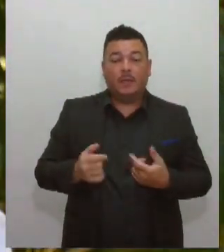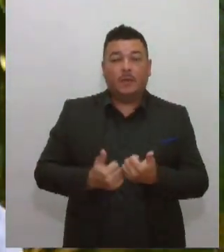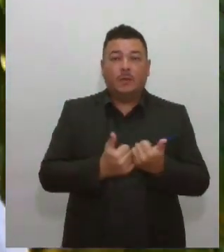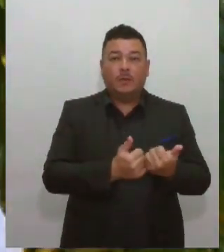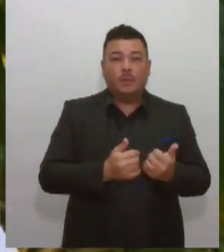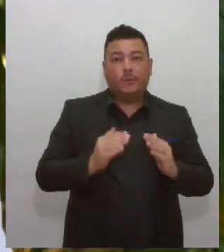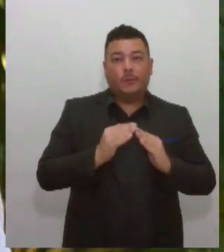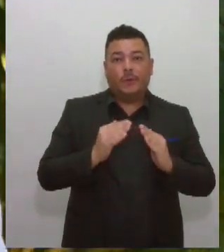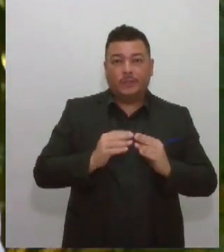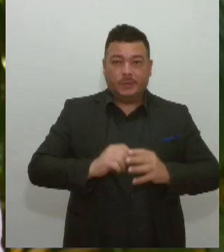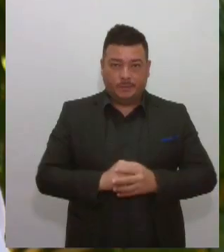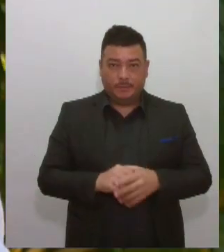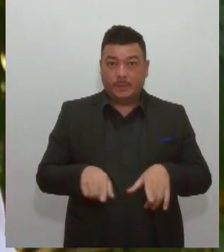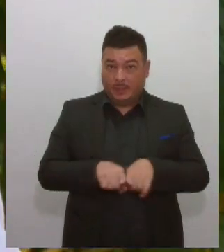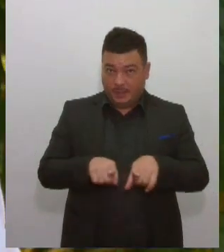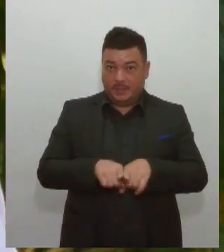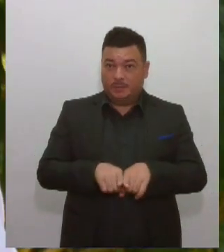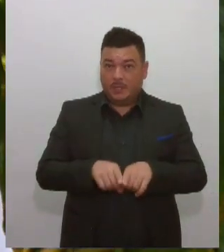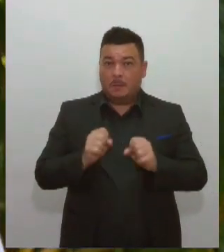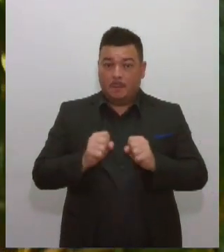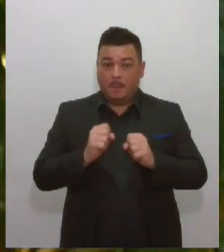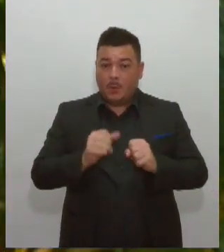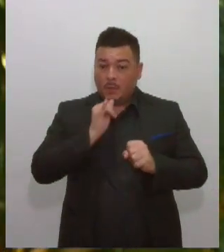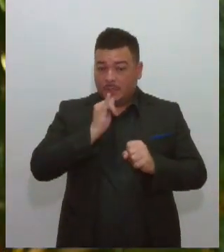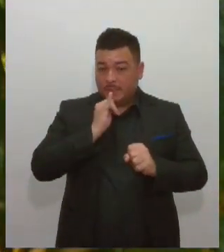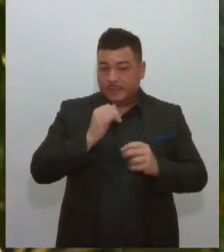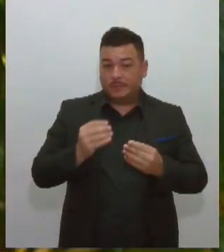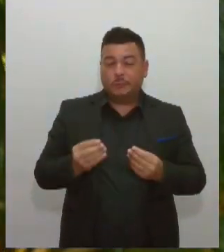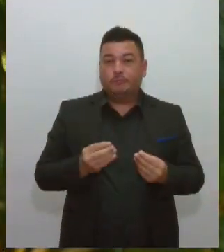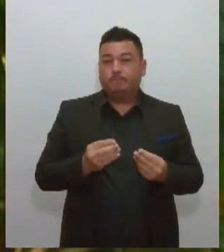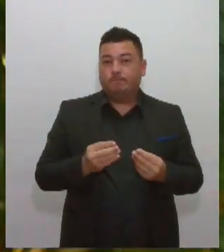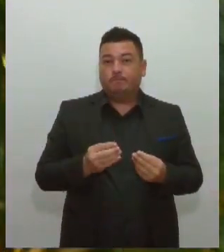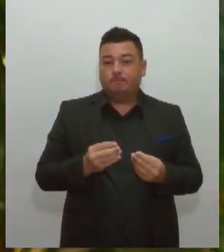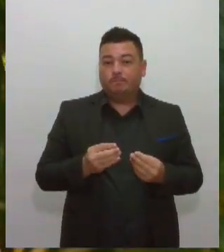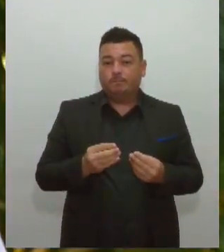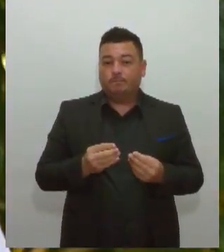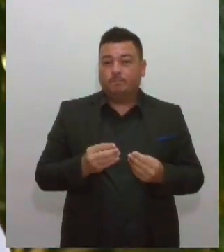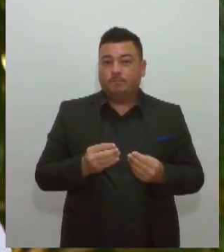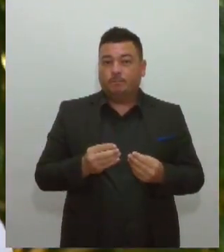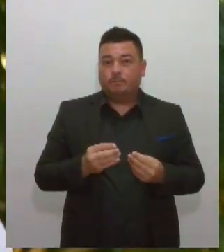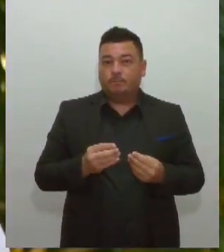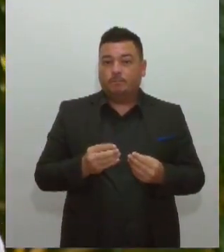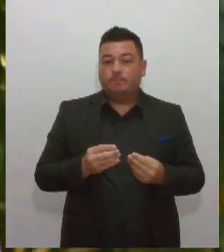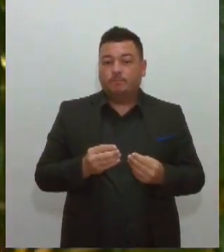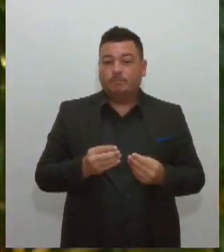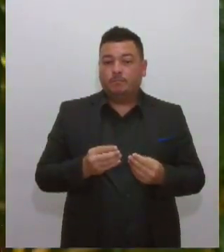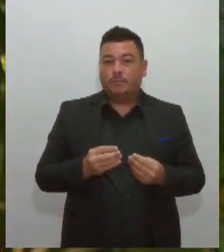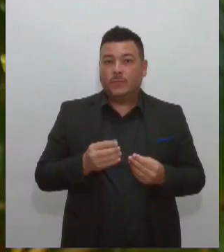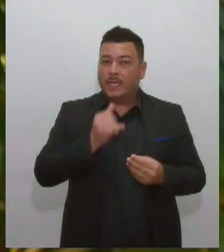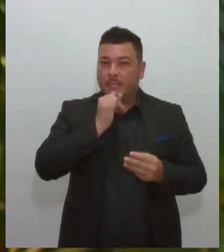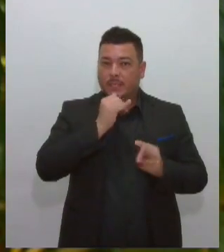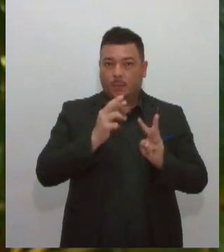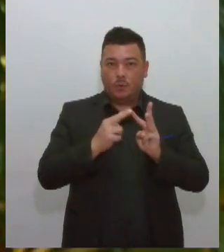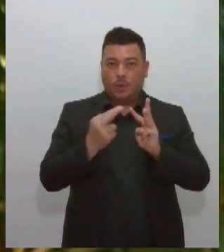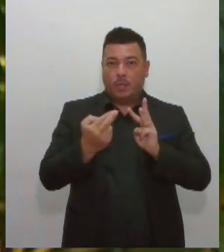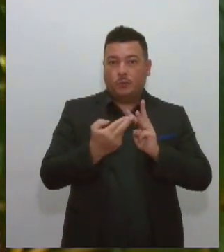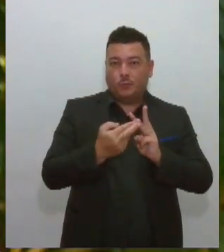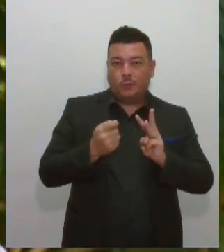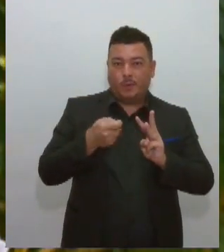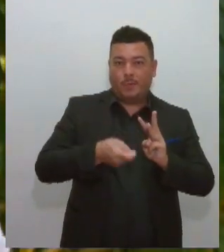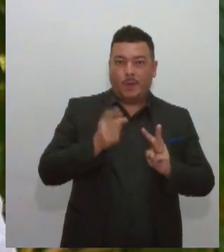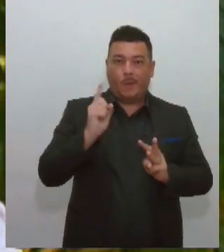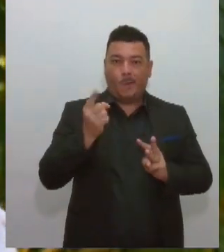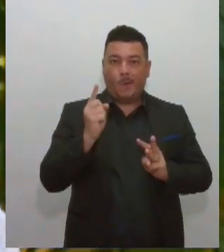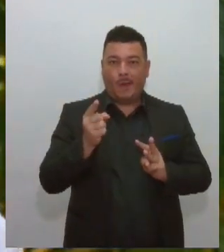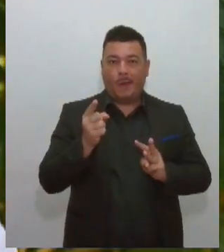também pode ser contemplada, às vezes, com isenção resumo, né, que a gente paga um valor simbólico de R$1, que